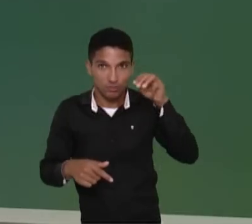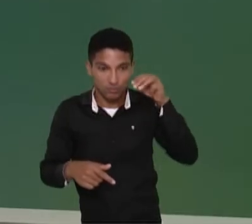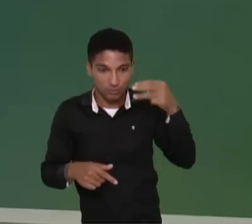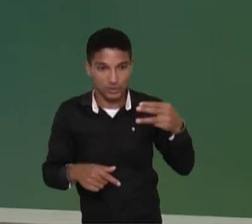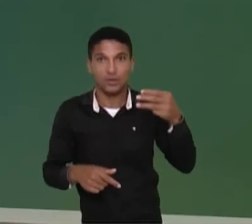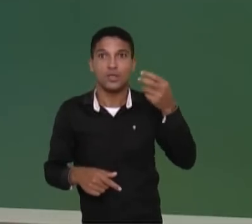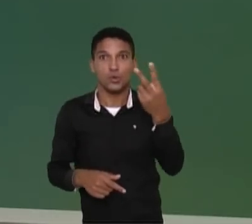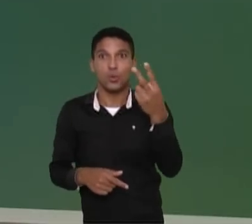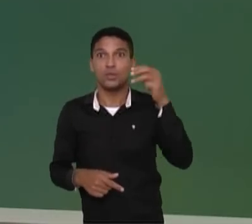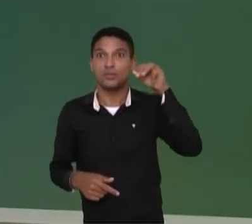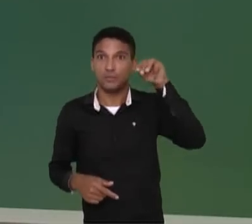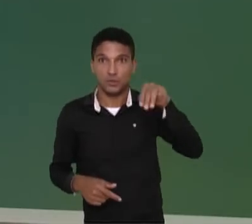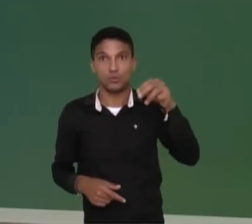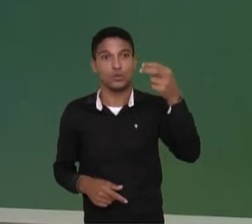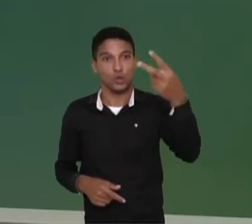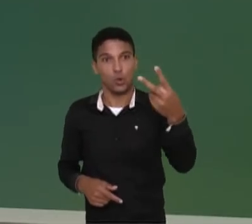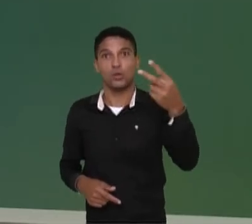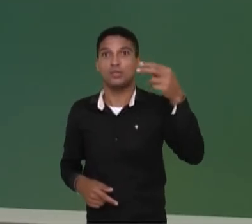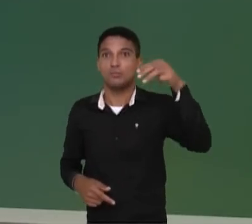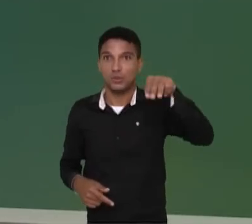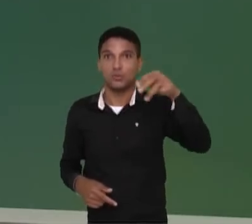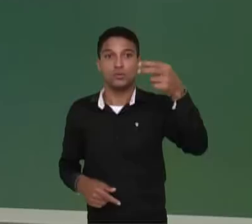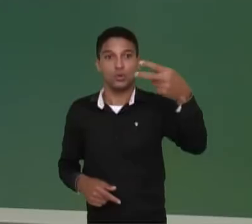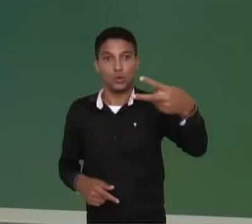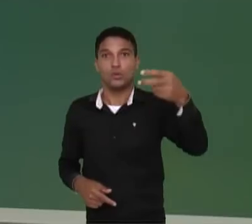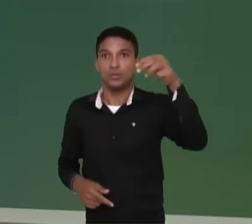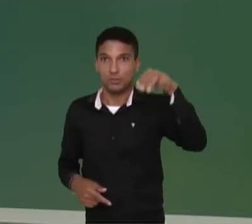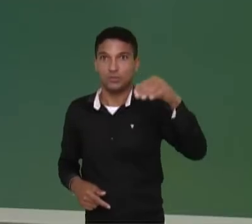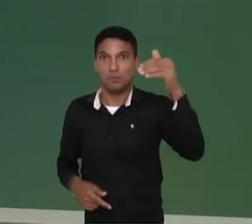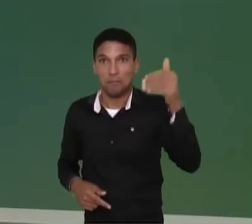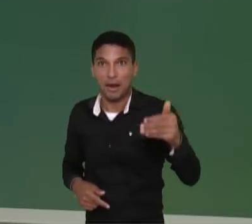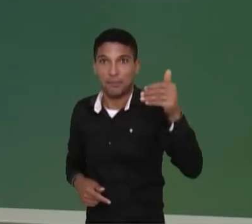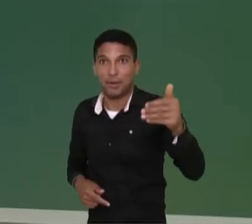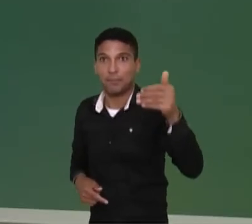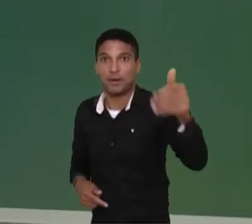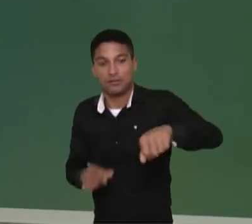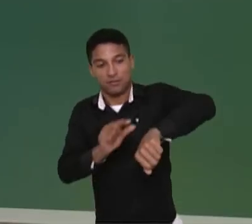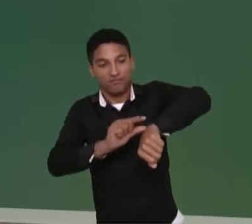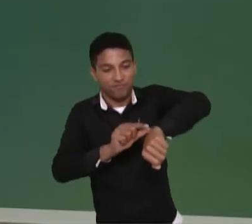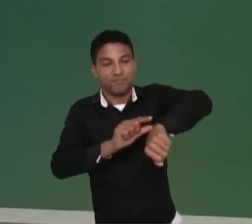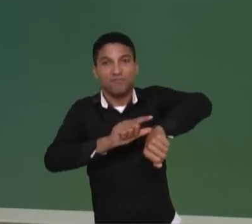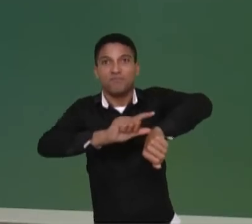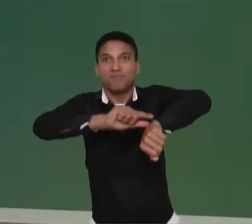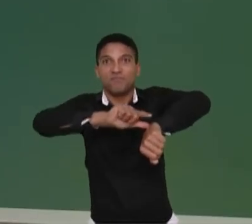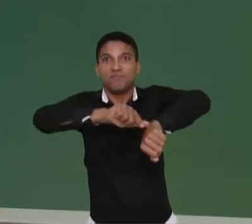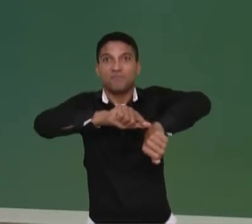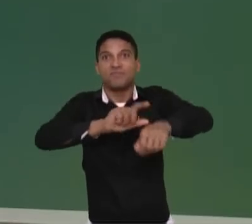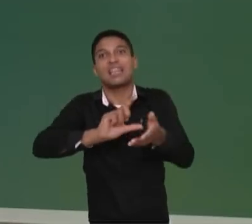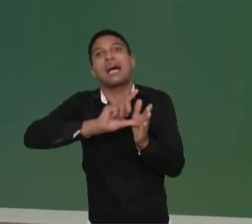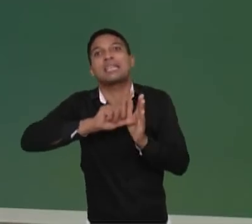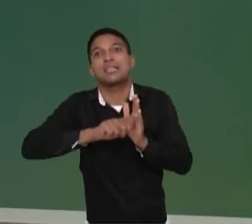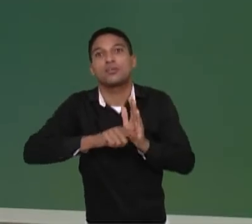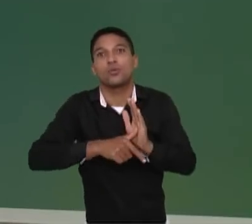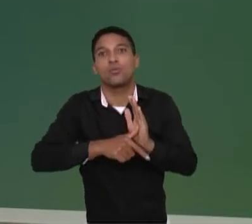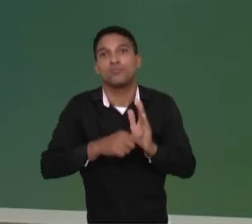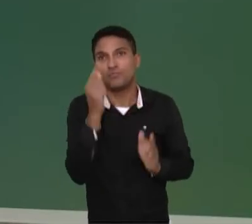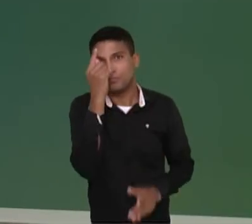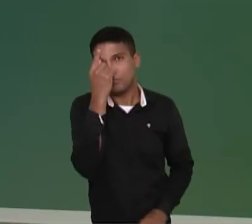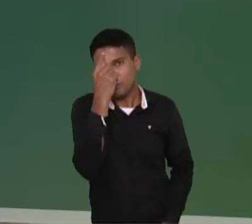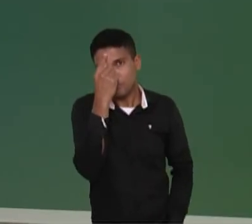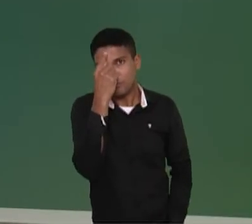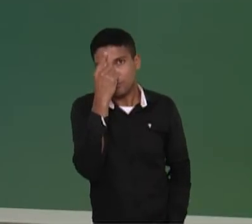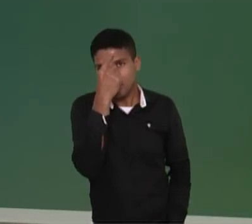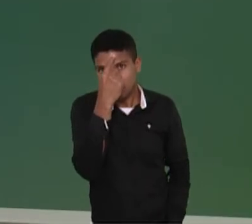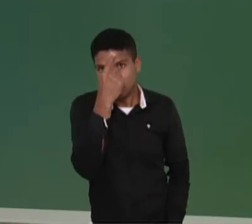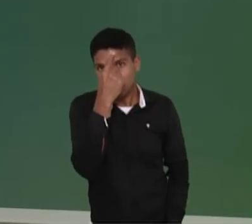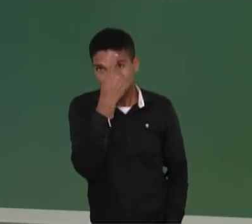não, esquece. Estou lendo uma coisa e falando outra. Ó. Se um relógio com defeito atrasa 2 minutos por dia, no primeiro dia ele atrasa 2 minutos. No